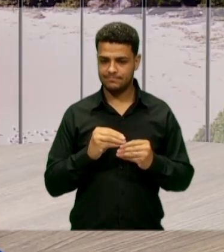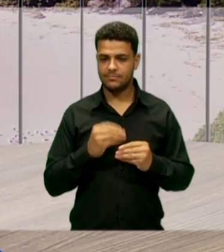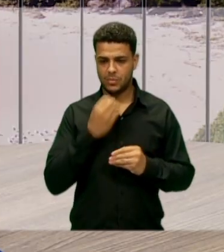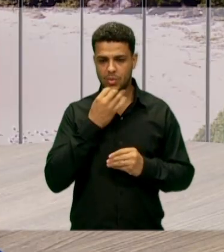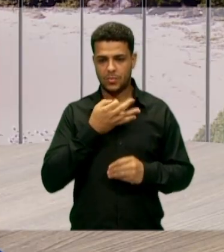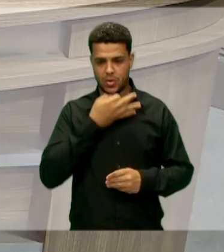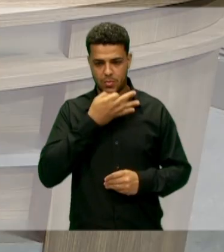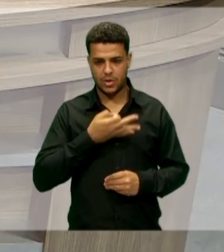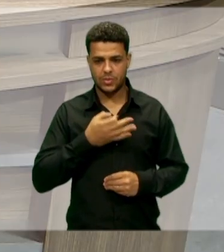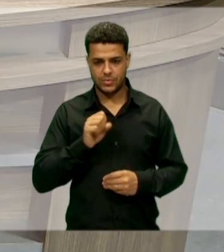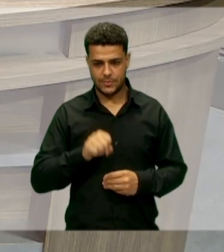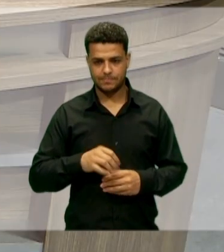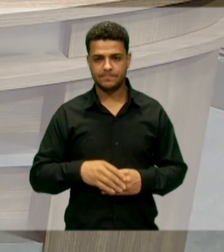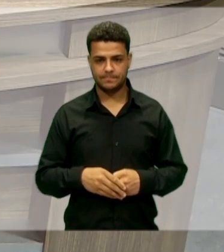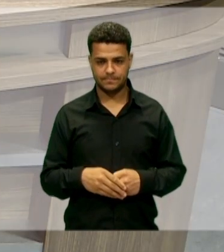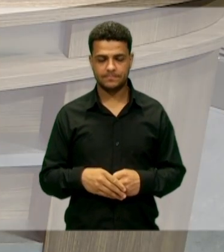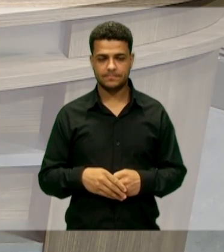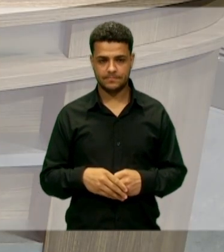sim.